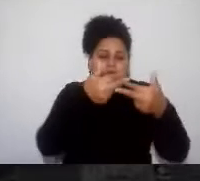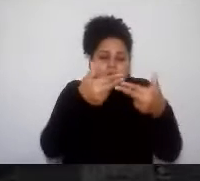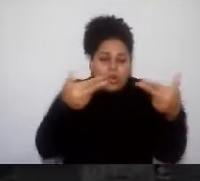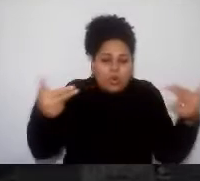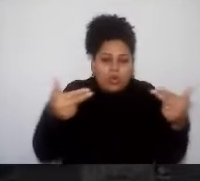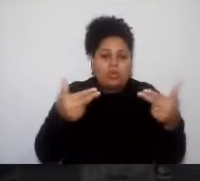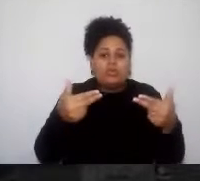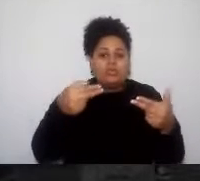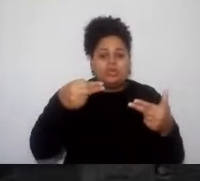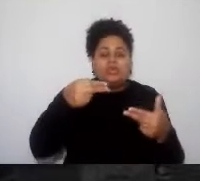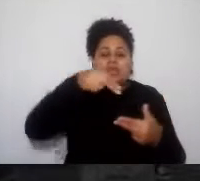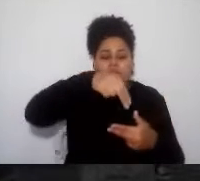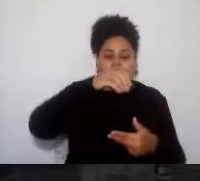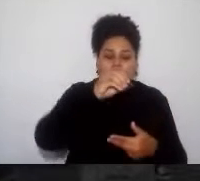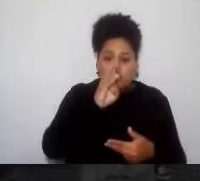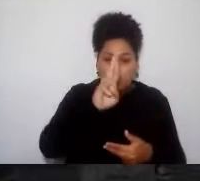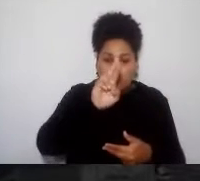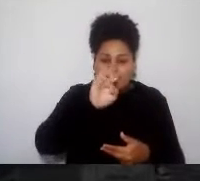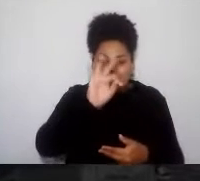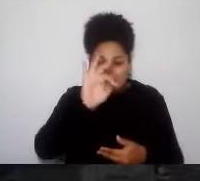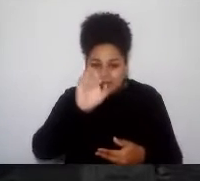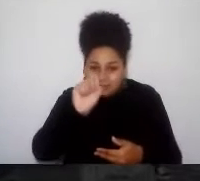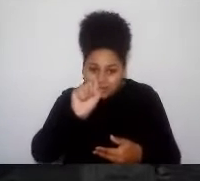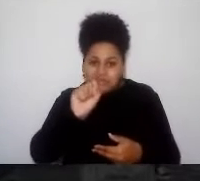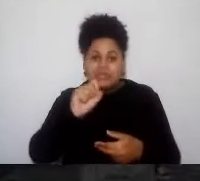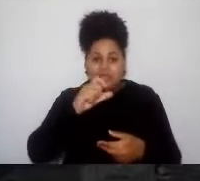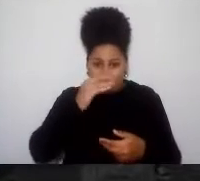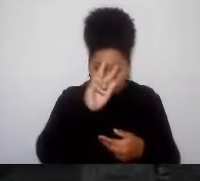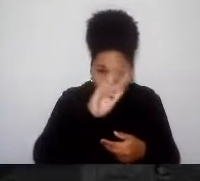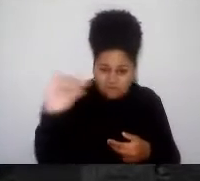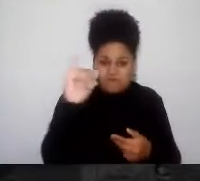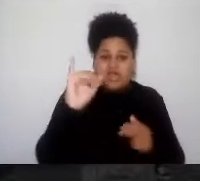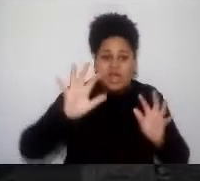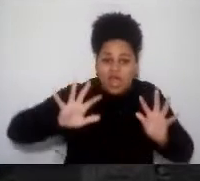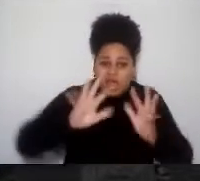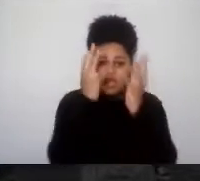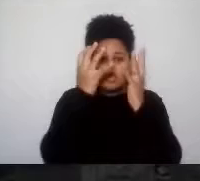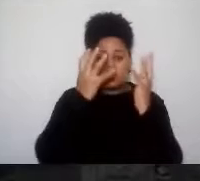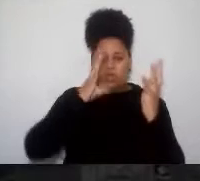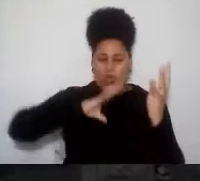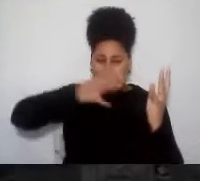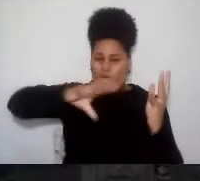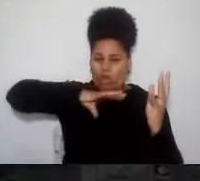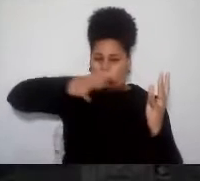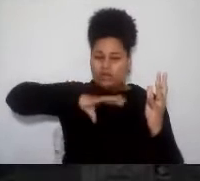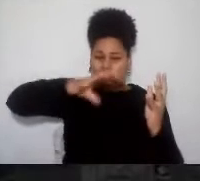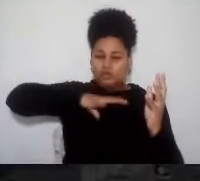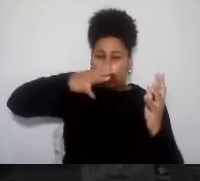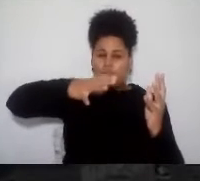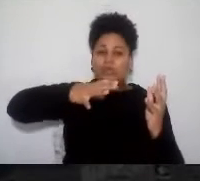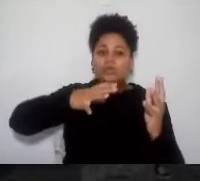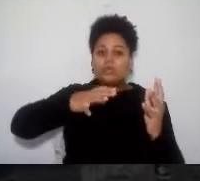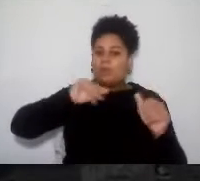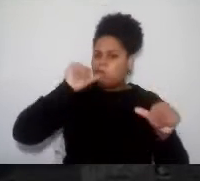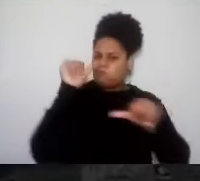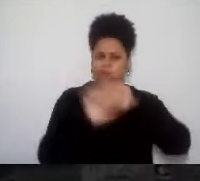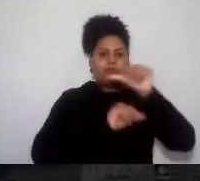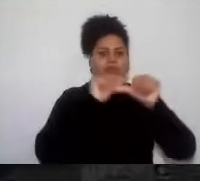nobres decorrentes desse impulso corajoso que viola uma sexta-feira, 13 do mês